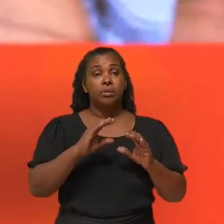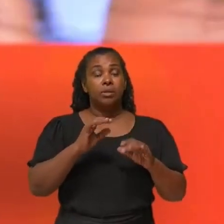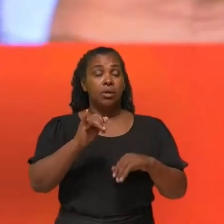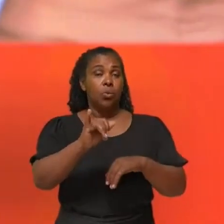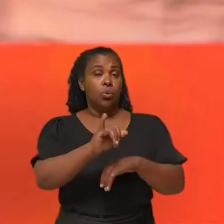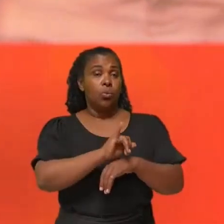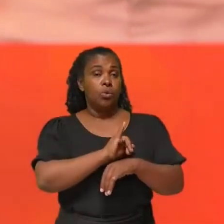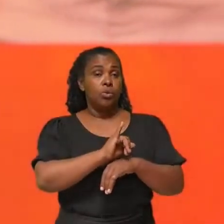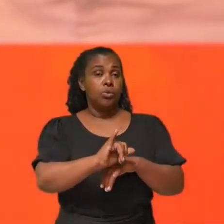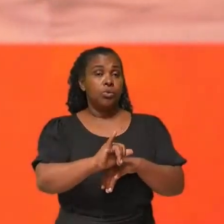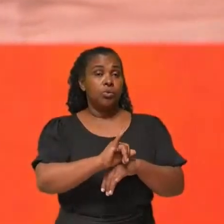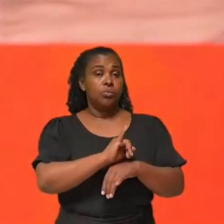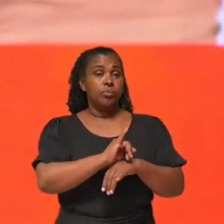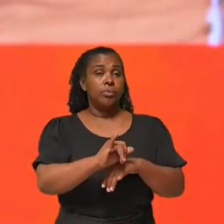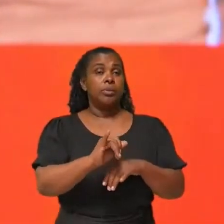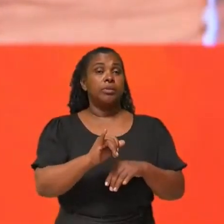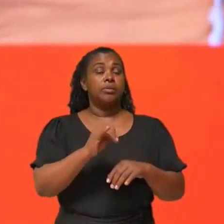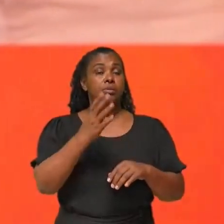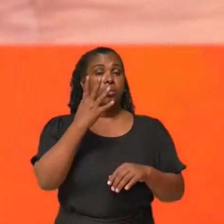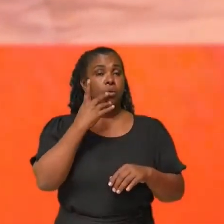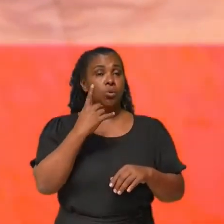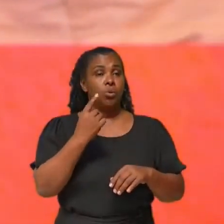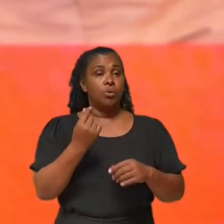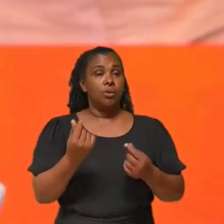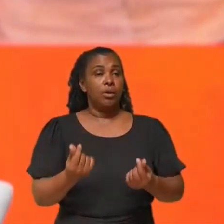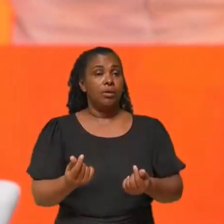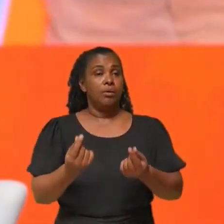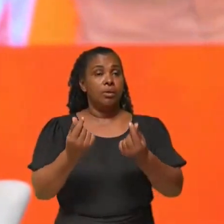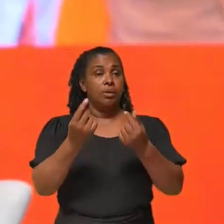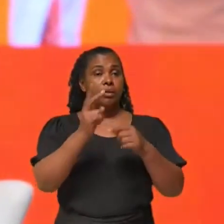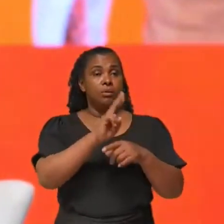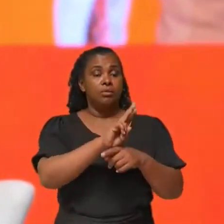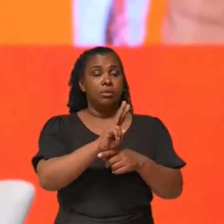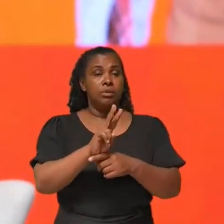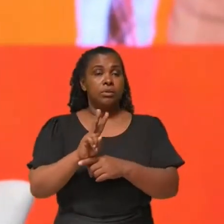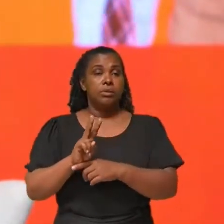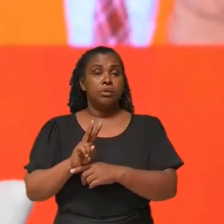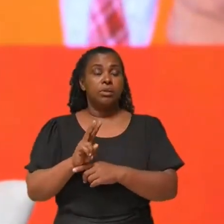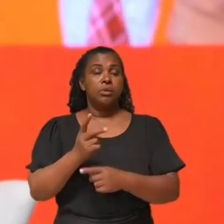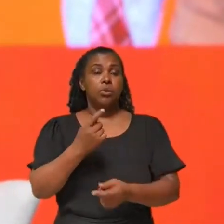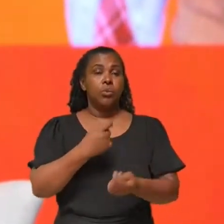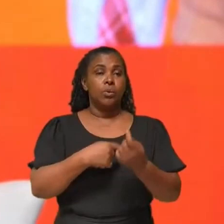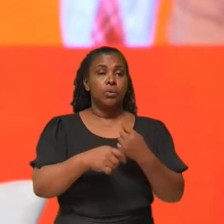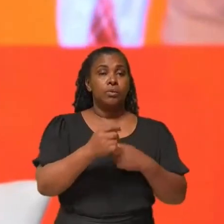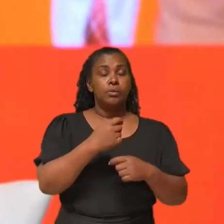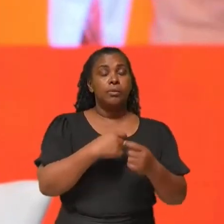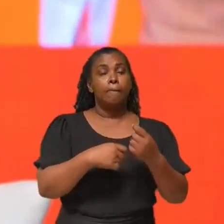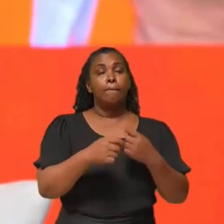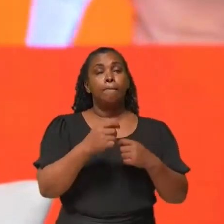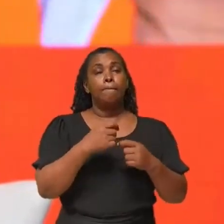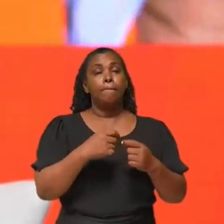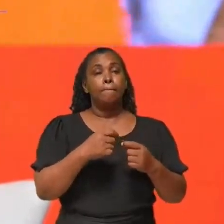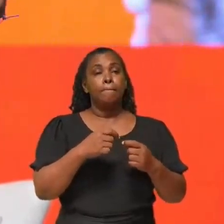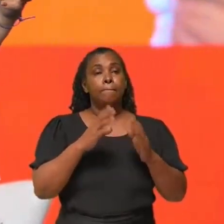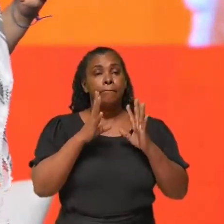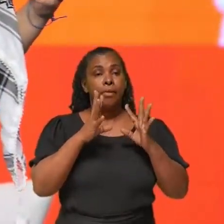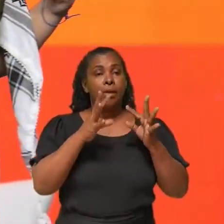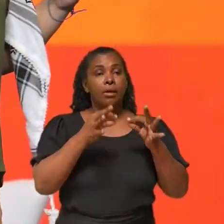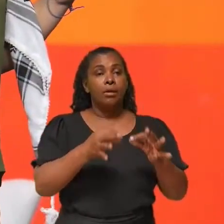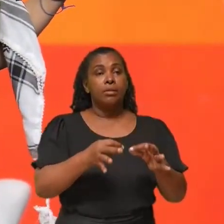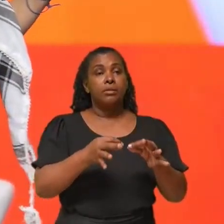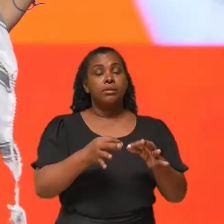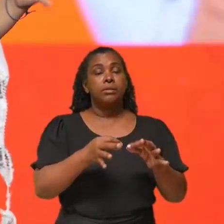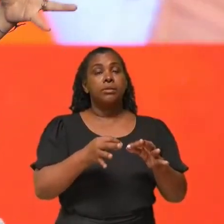do capitalismo de vigilância, de uma economia, da atenção, a